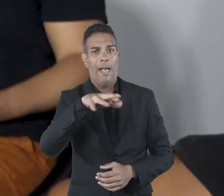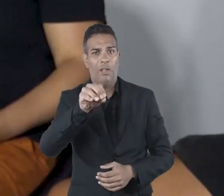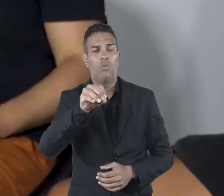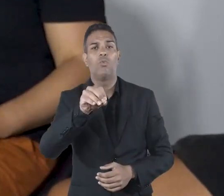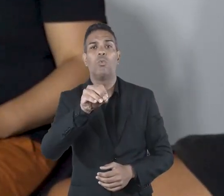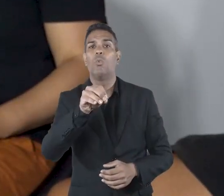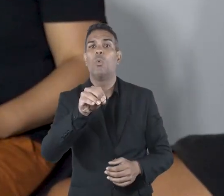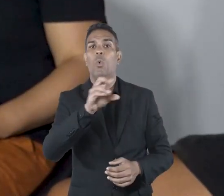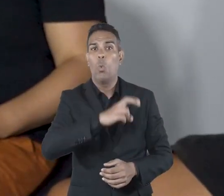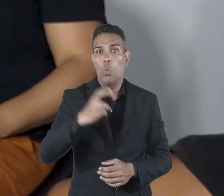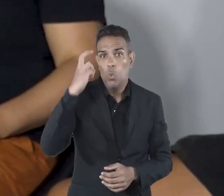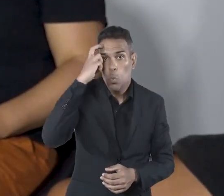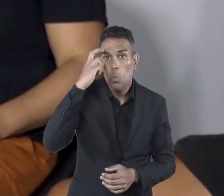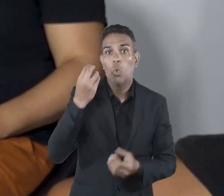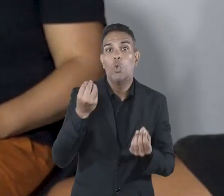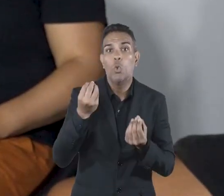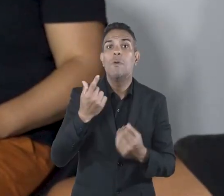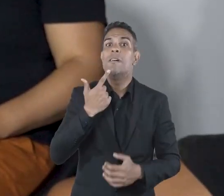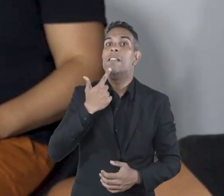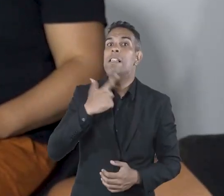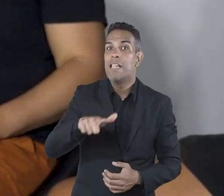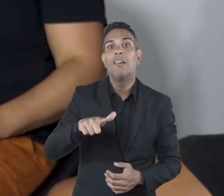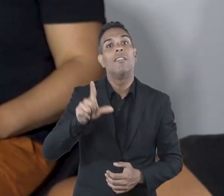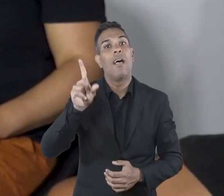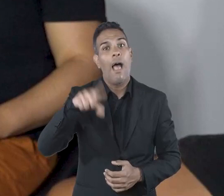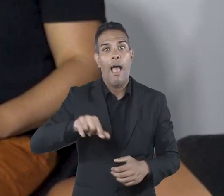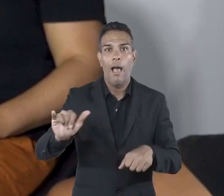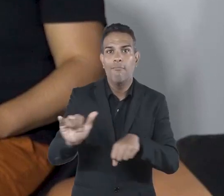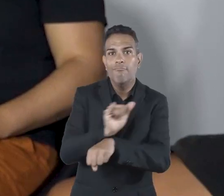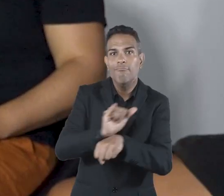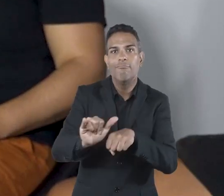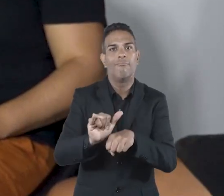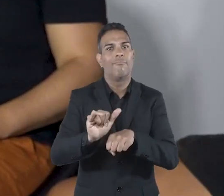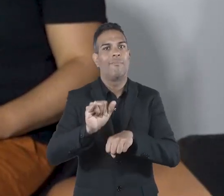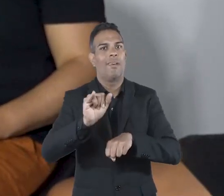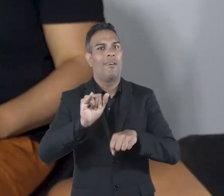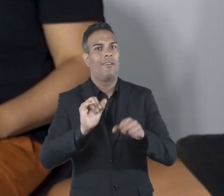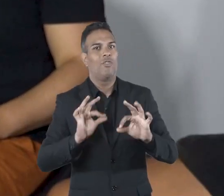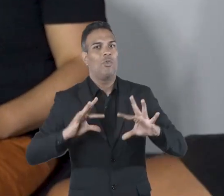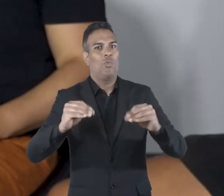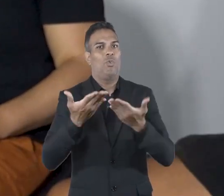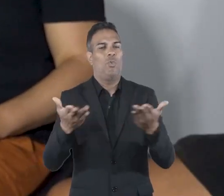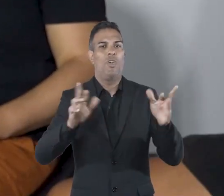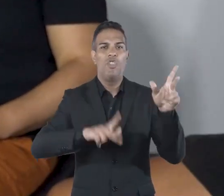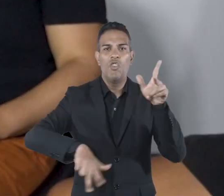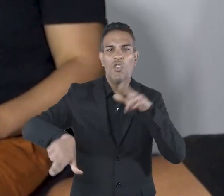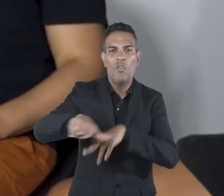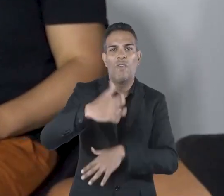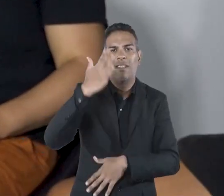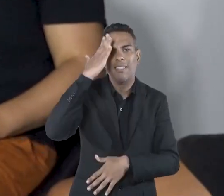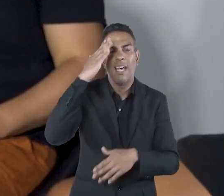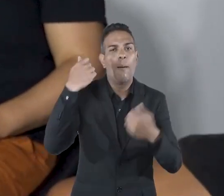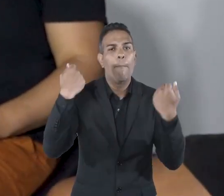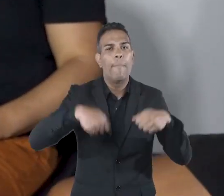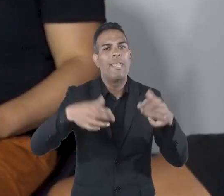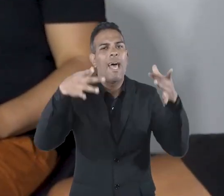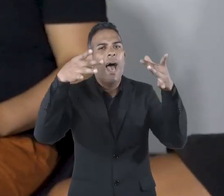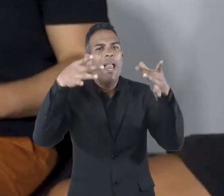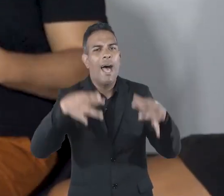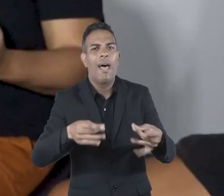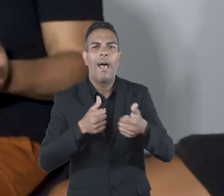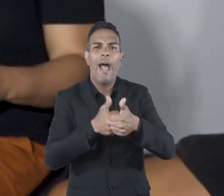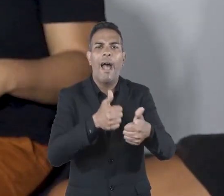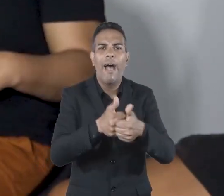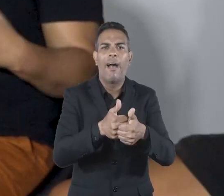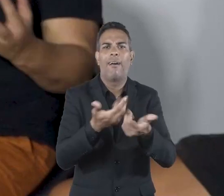gente tem, primeiro, a noção de que língua é veículo, é instrumento. Então, como o Rádio falou, o diferencial